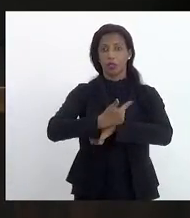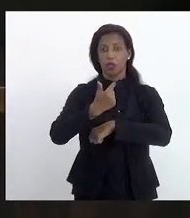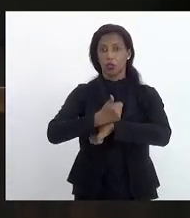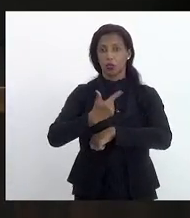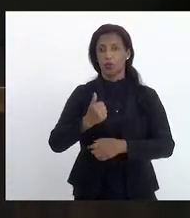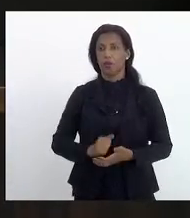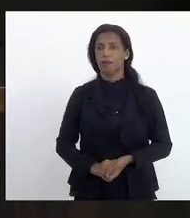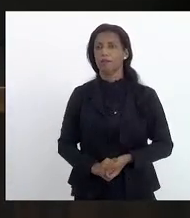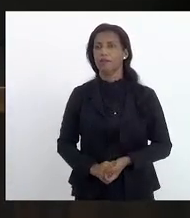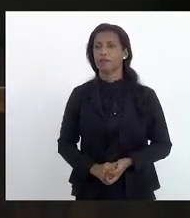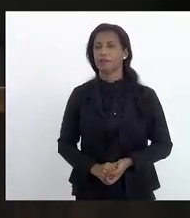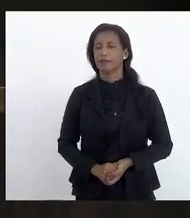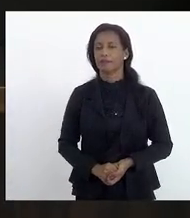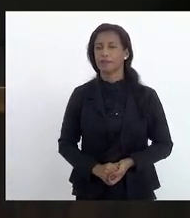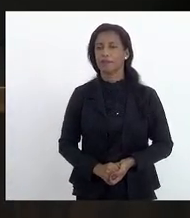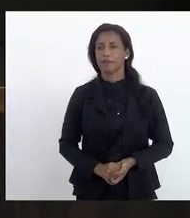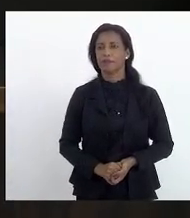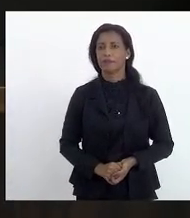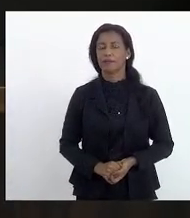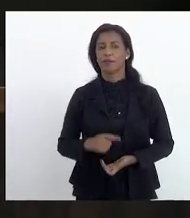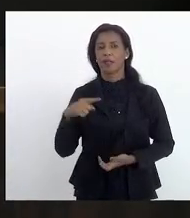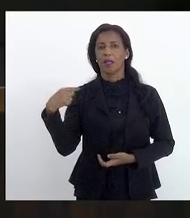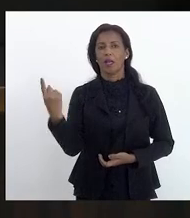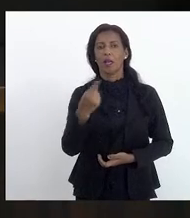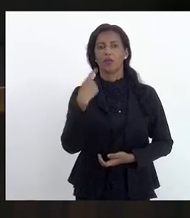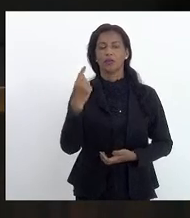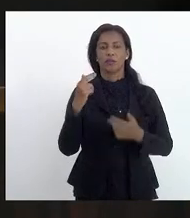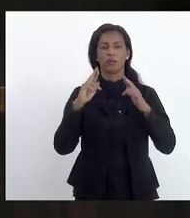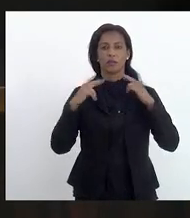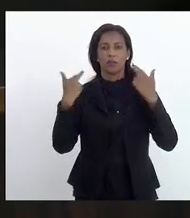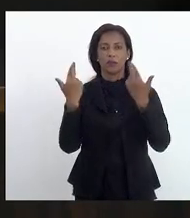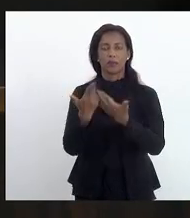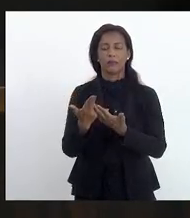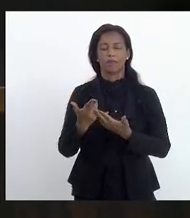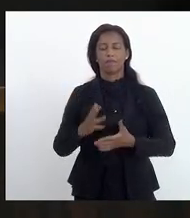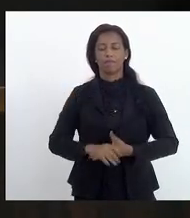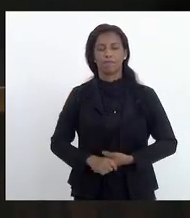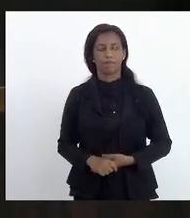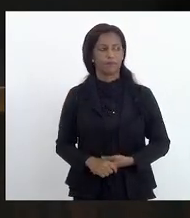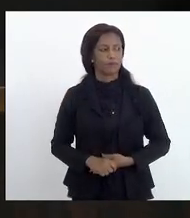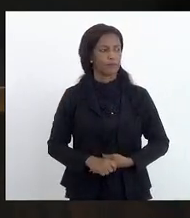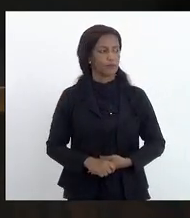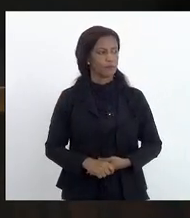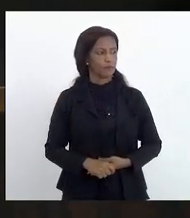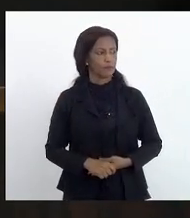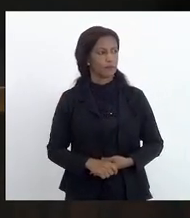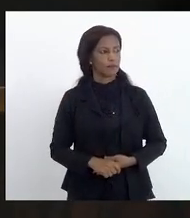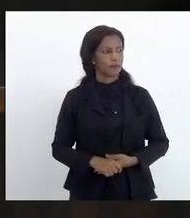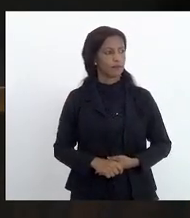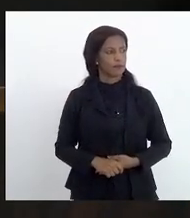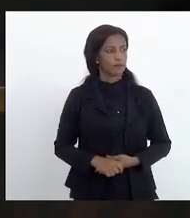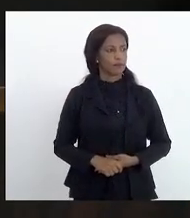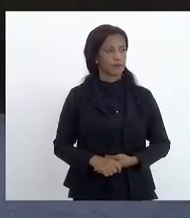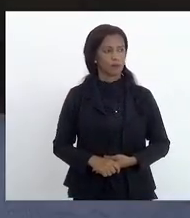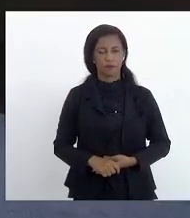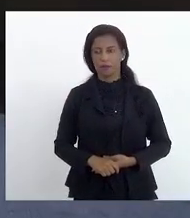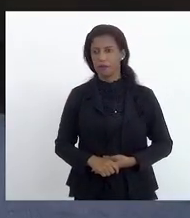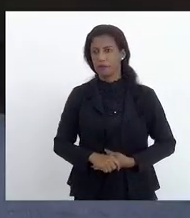horas, termos as nossas sessões de deliberações. Senhor presidente,